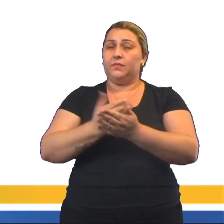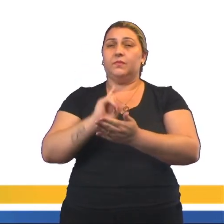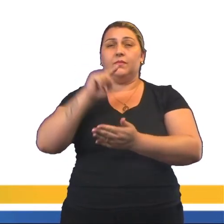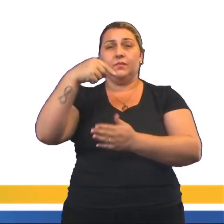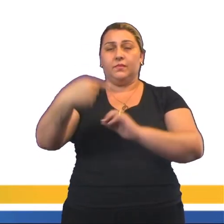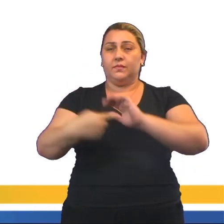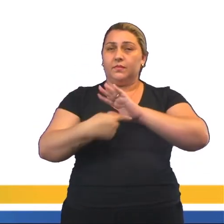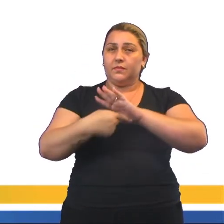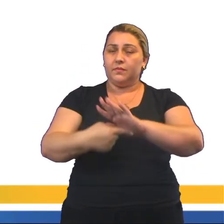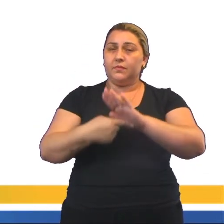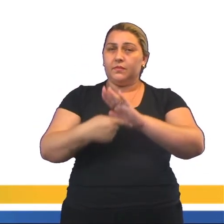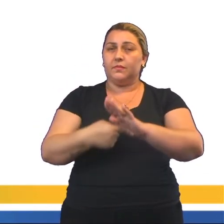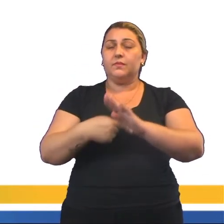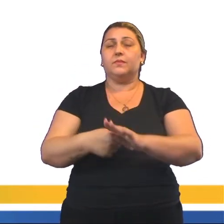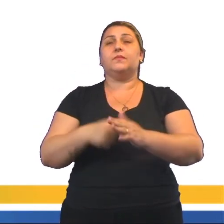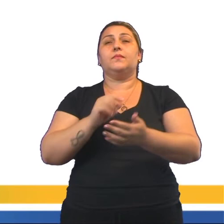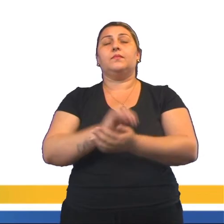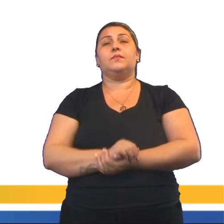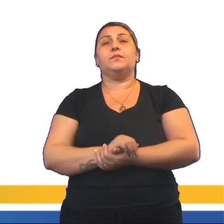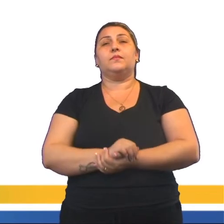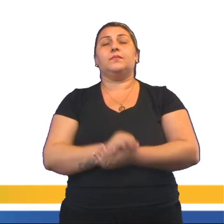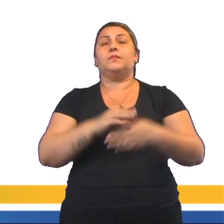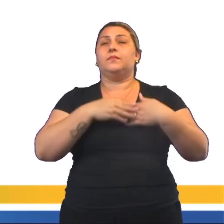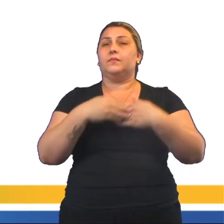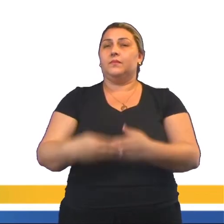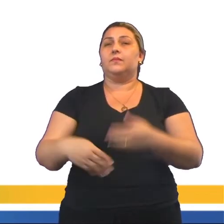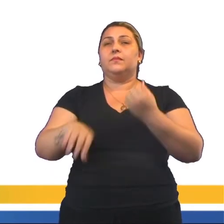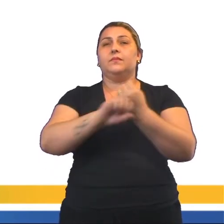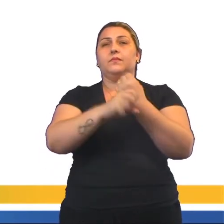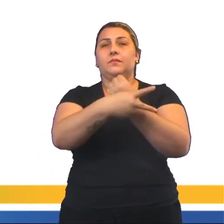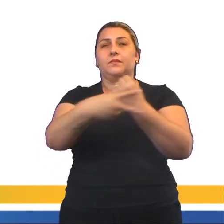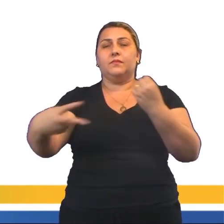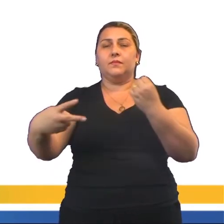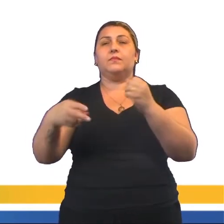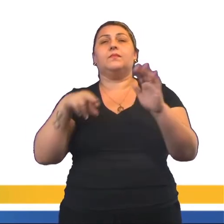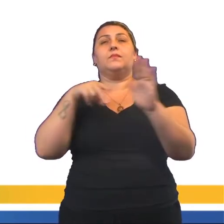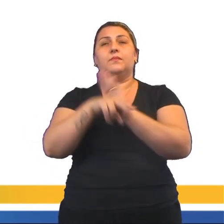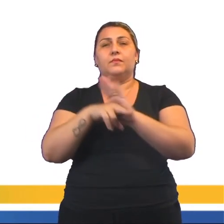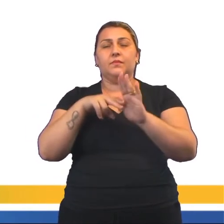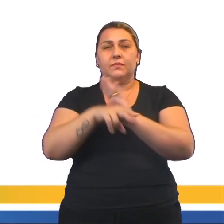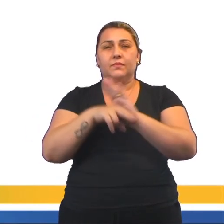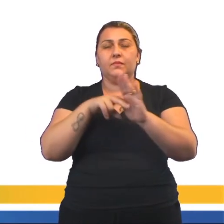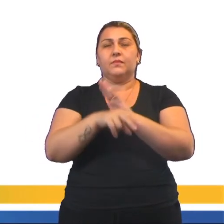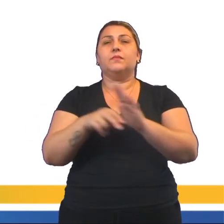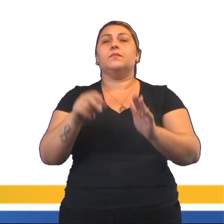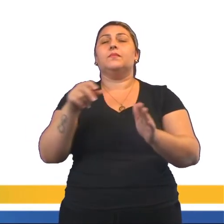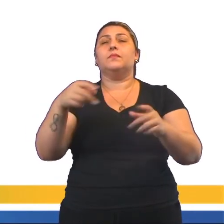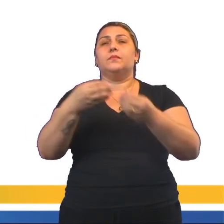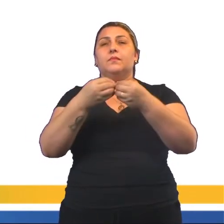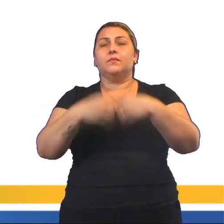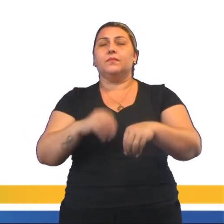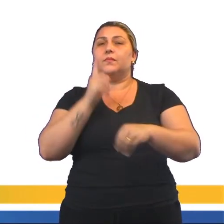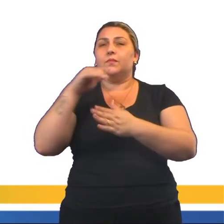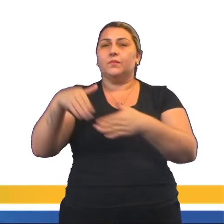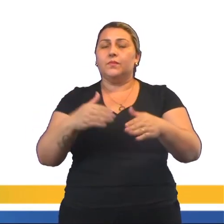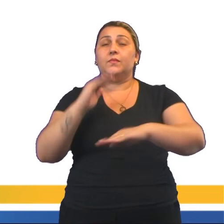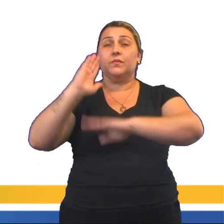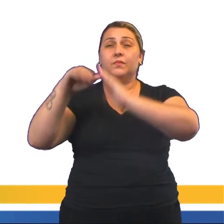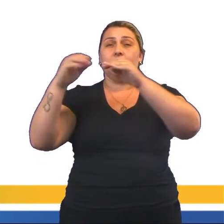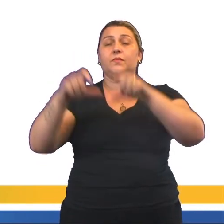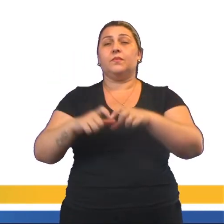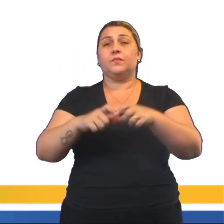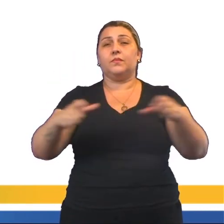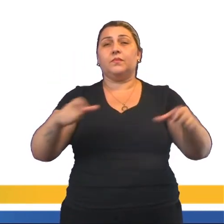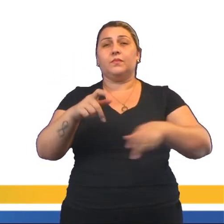vão mostrar esse processo aí que traz consequências biológicas para os rios. E o desenvolvimento urbano, que